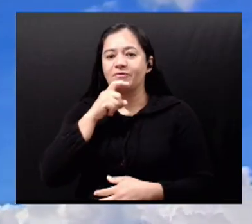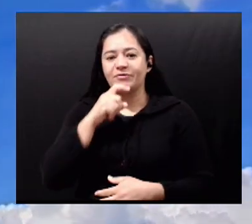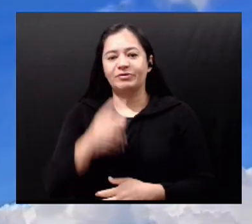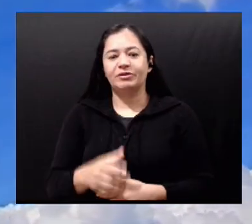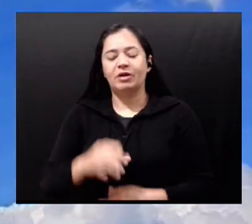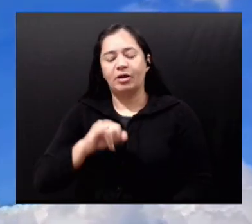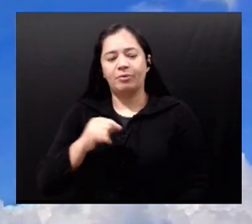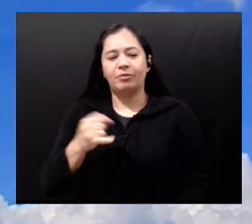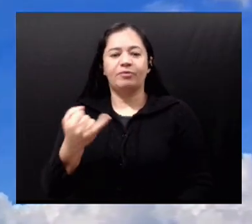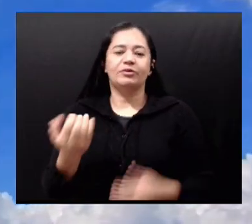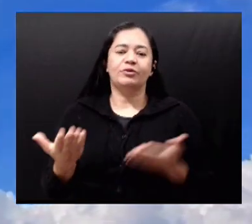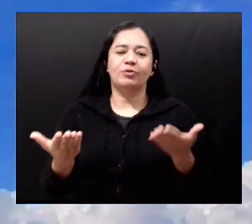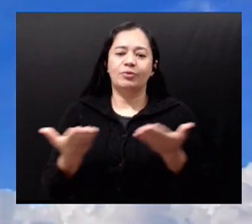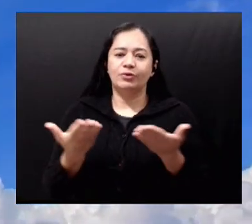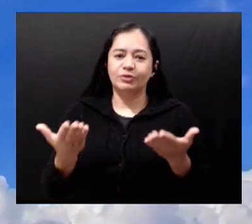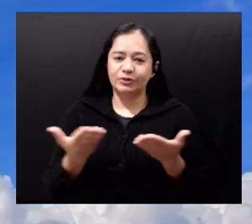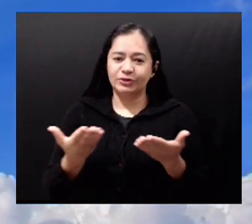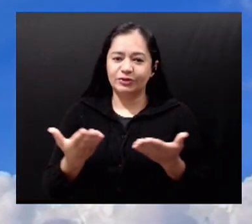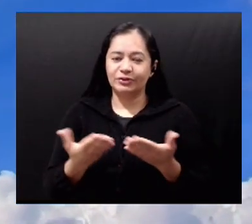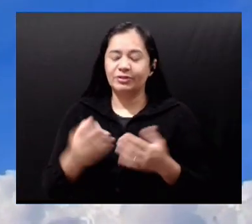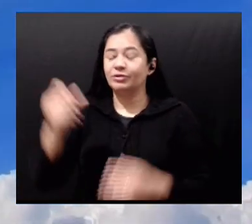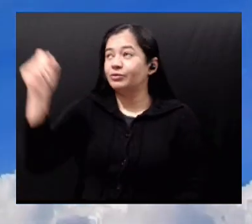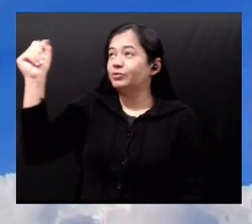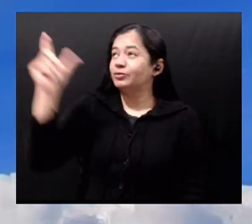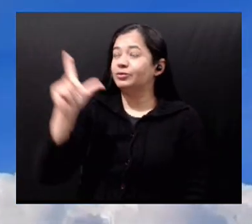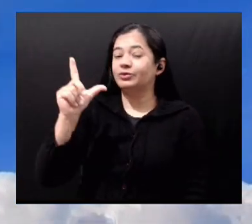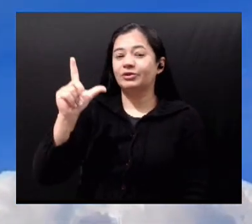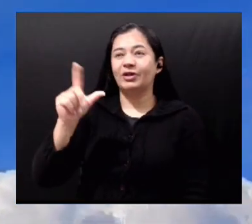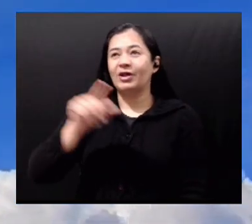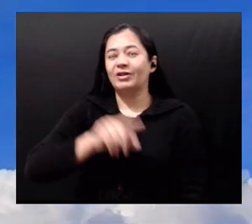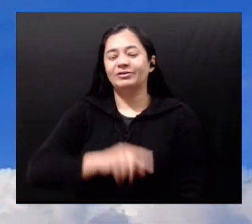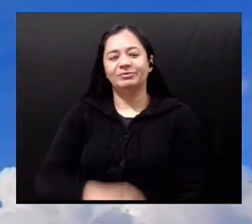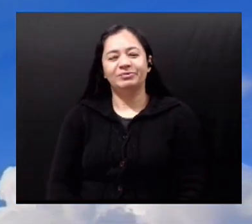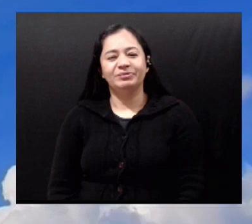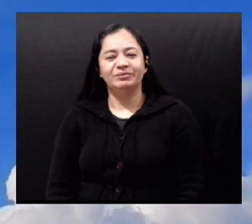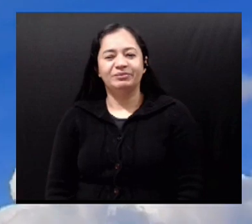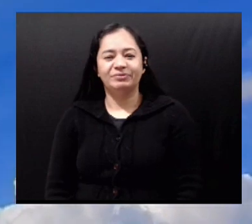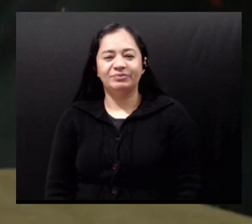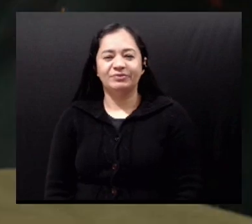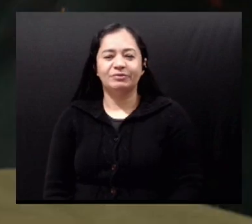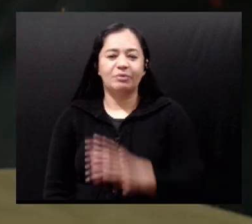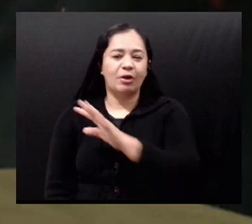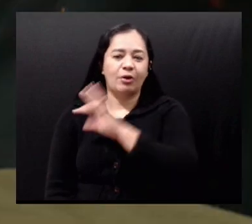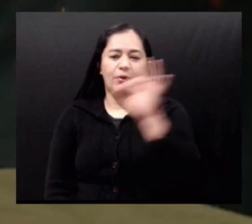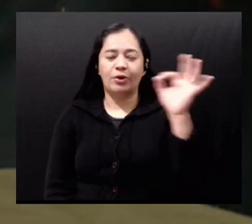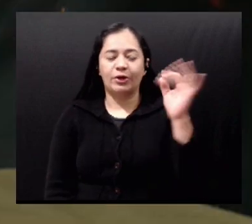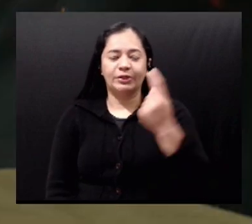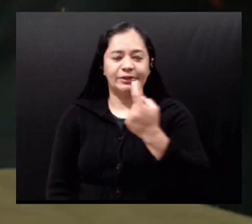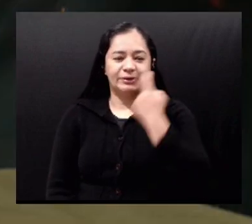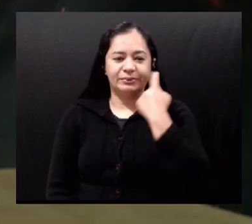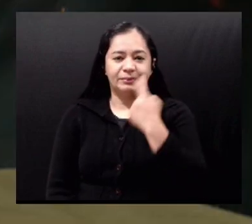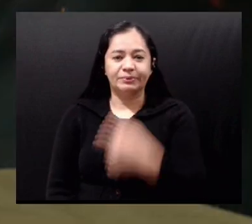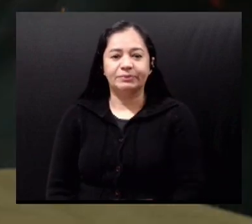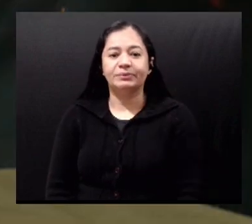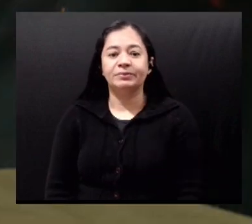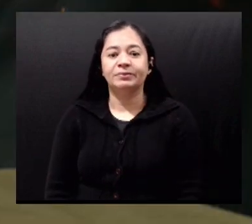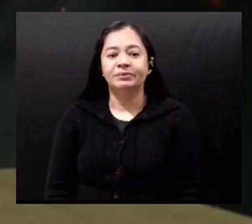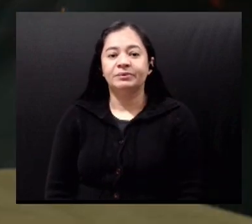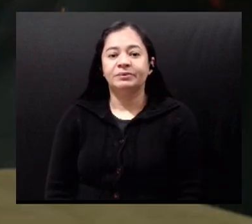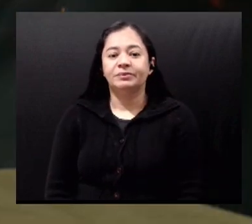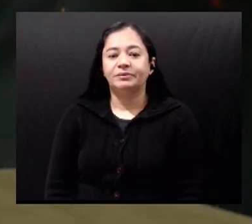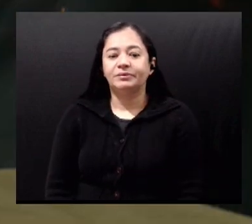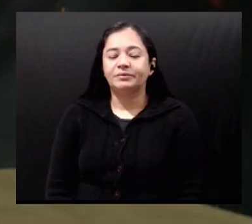Aproveite o hoje, o sol que tá lá no céu e tenha uma ótima sexta-feira. Muito bem, recado